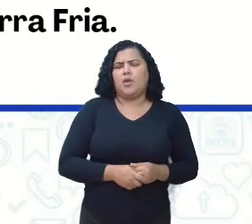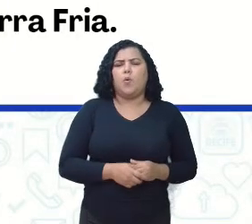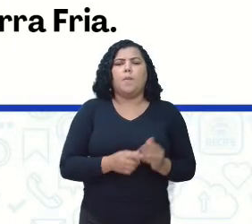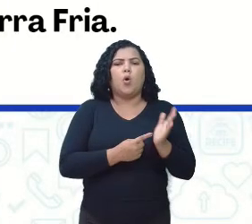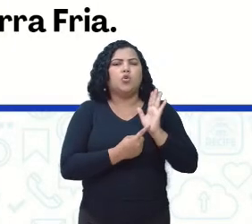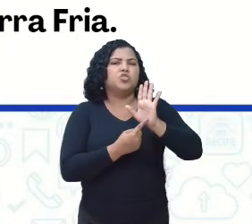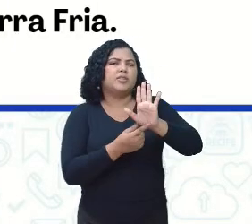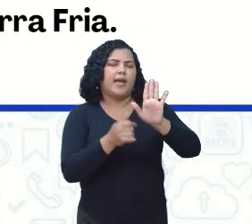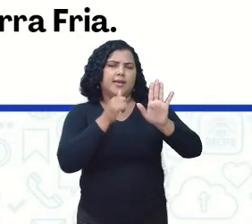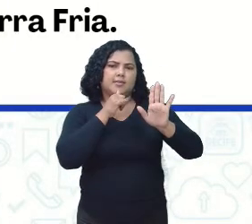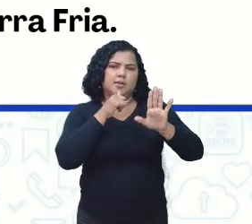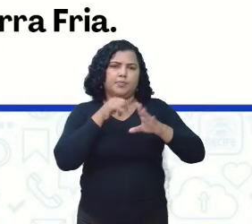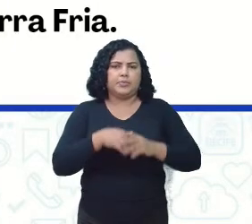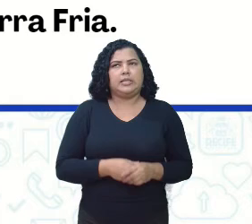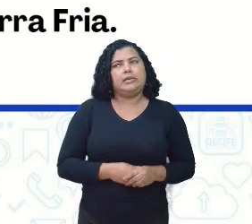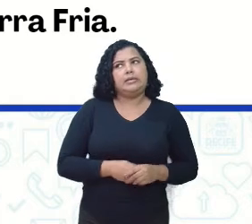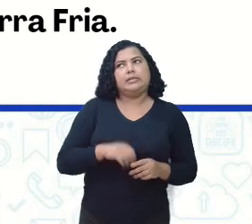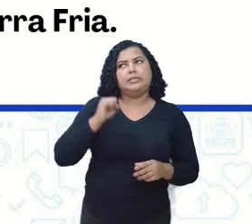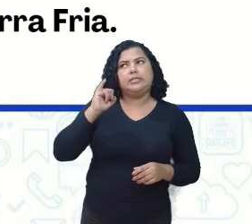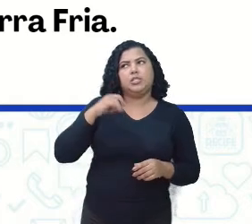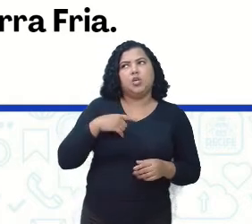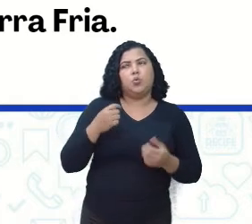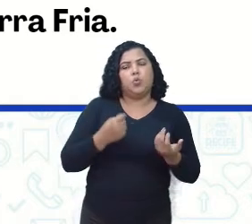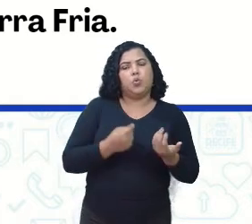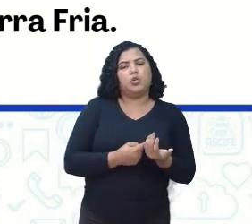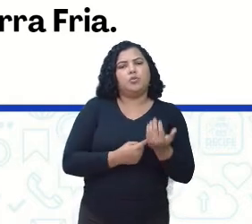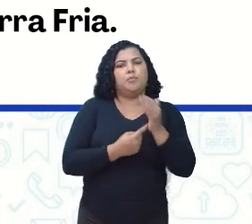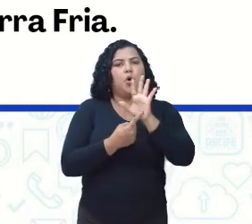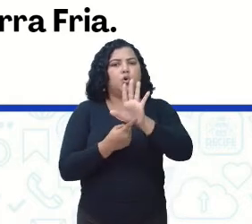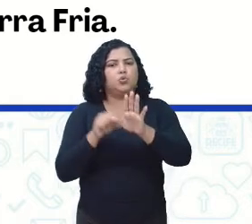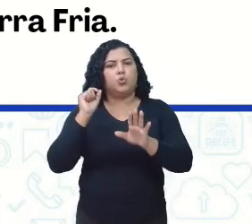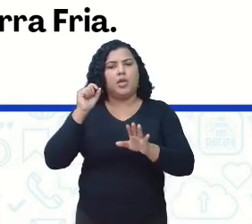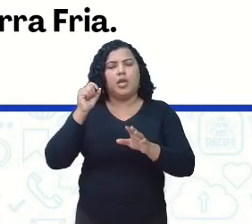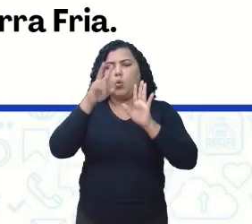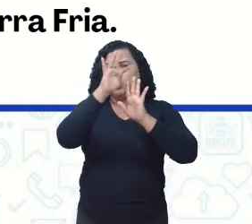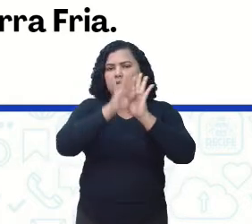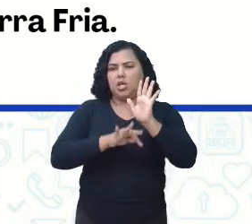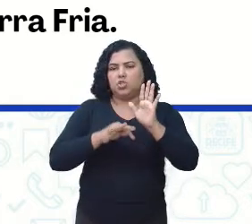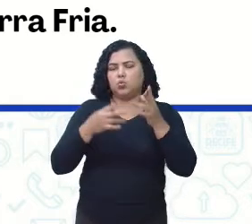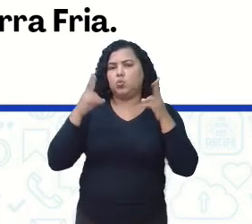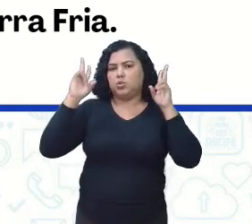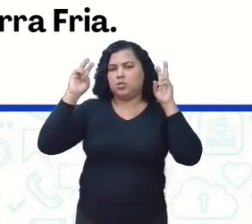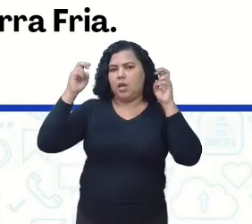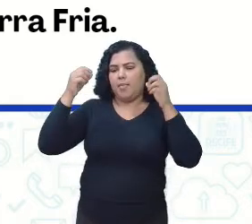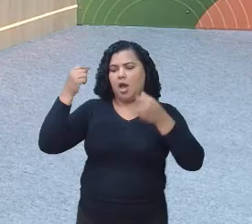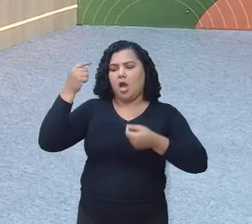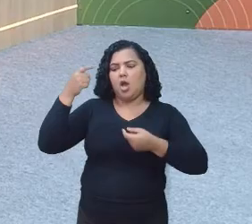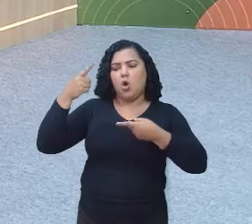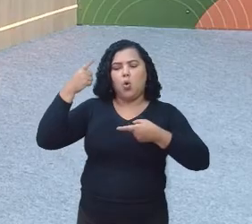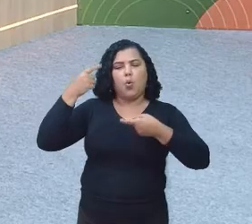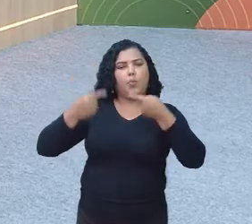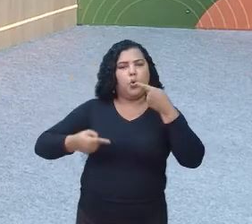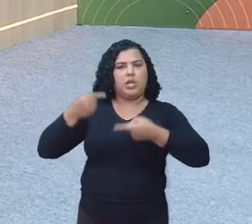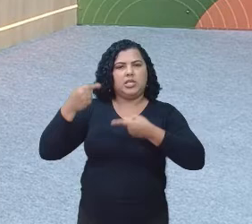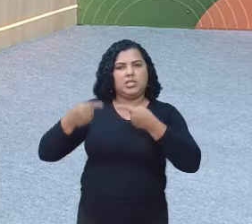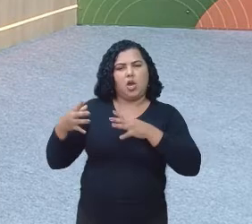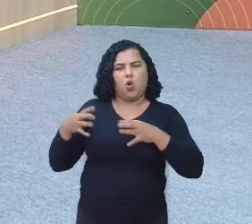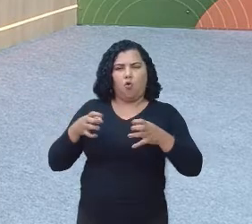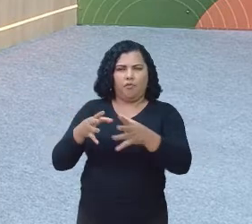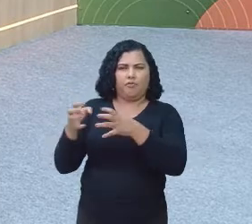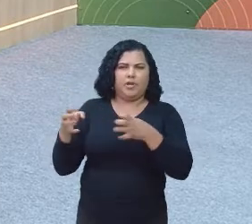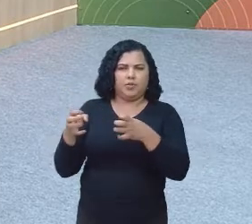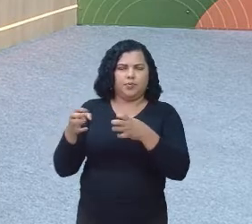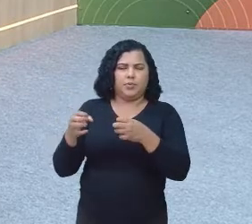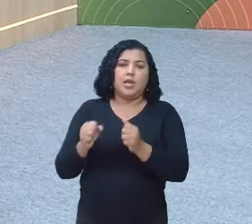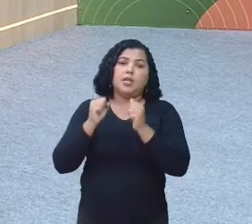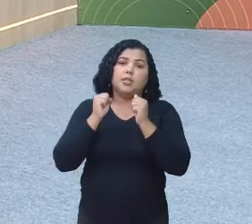defendendo. Se você fala sobre conflitos políticos, por exemplo, eu estou fazendo aí uma comparação entre um conflito político que está acontecendo agora e eu